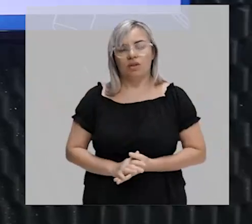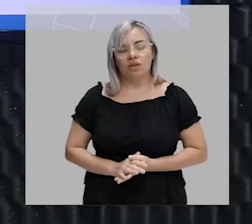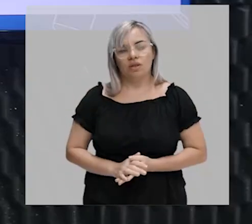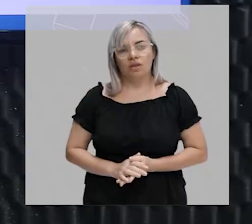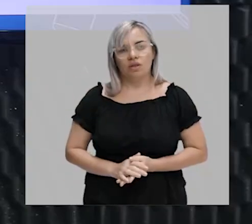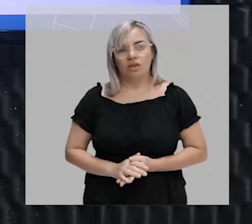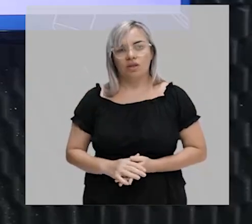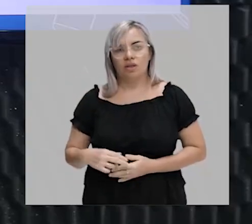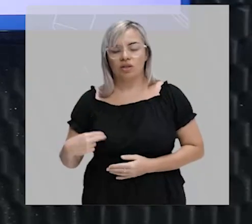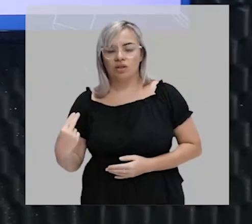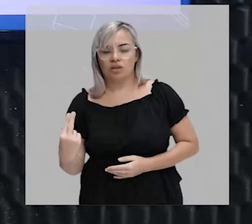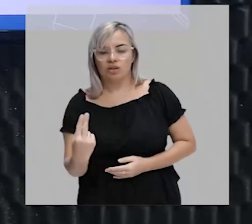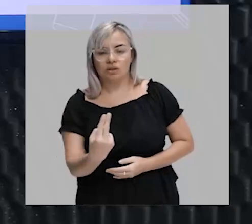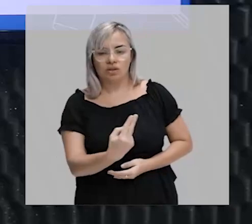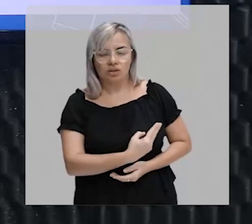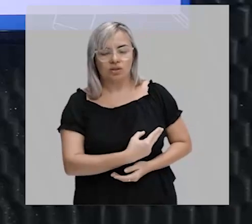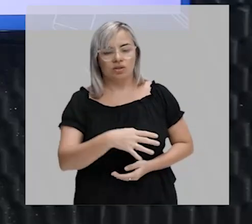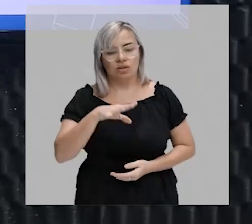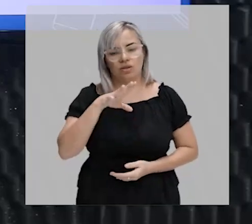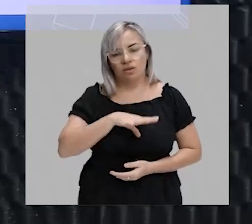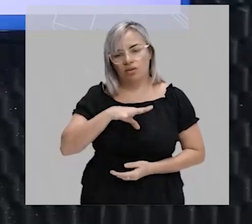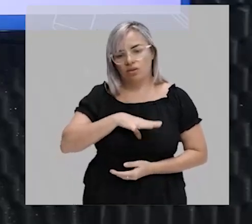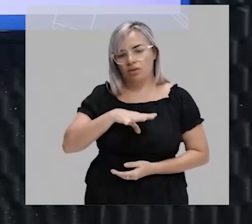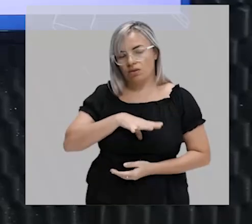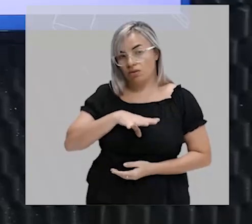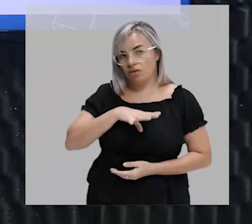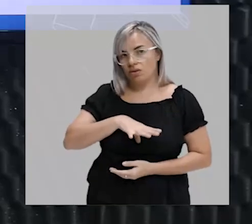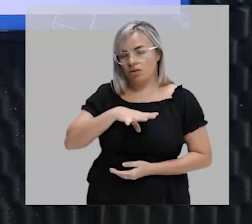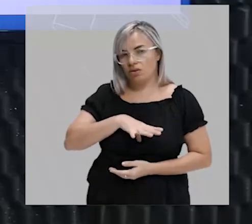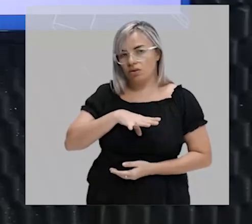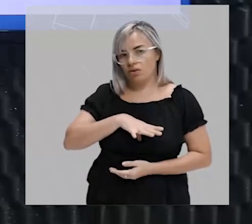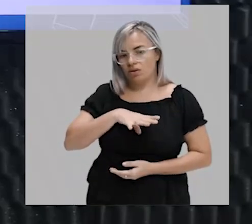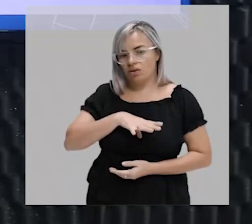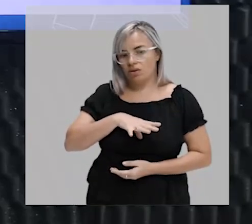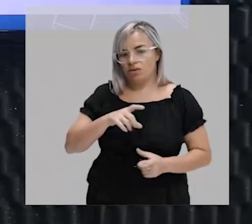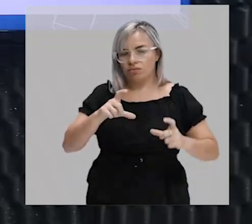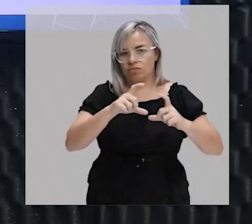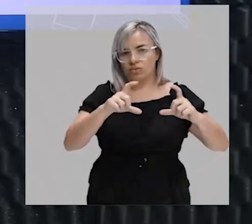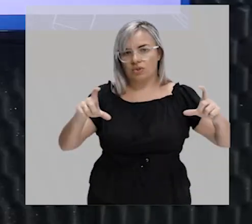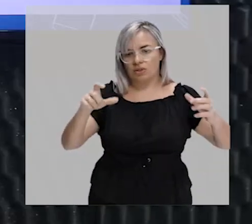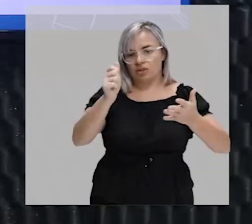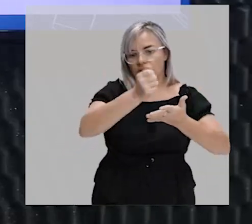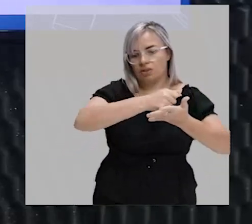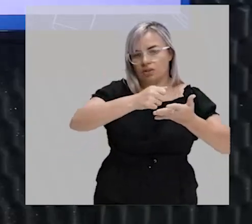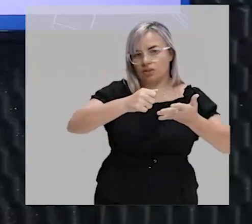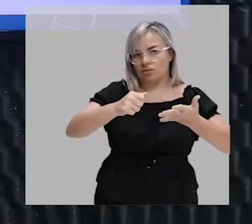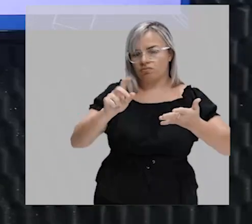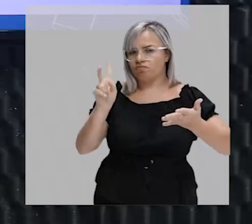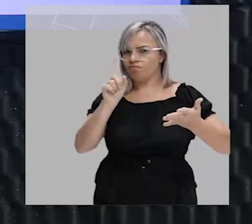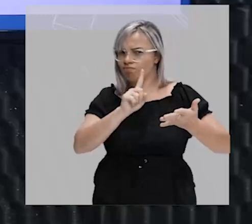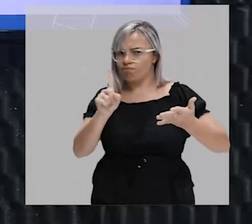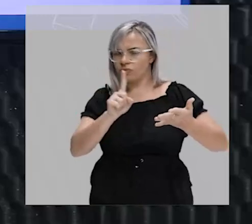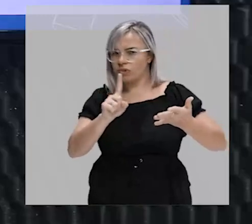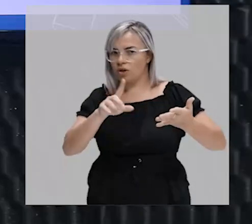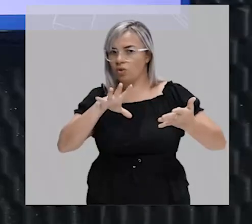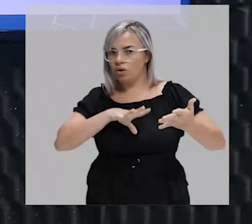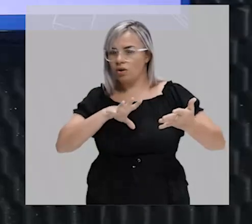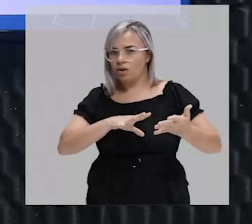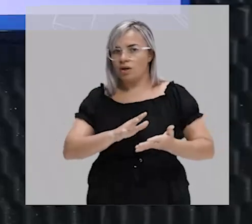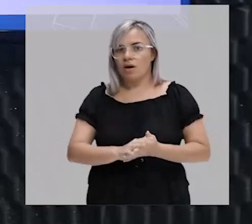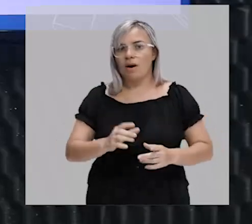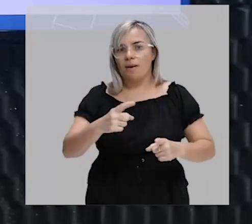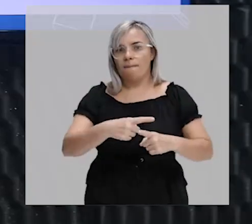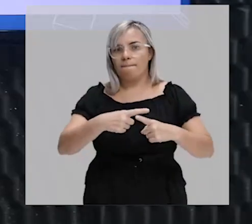nasci o dia 15 de março, porque não combinaria, tá? Mas eu não tenho esse termo em